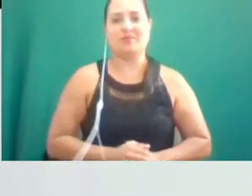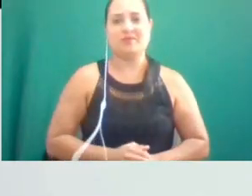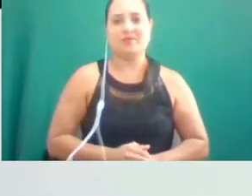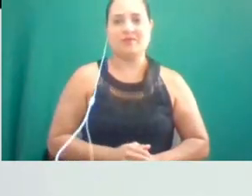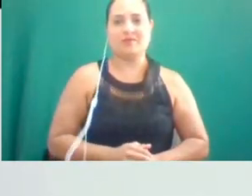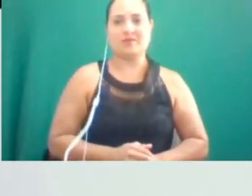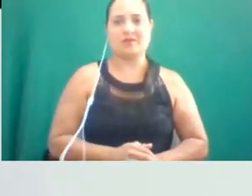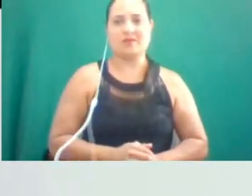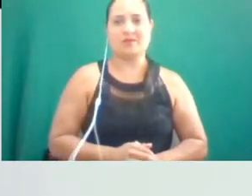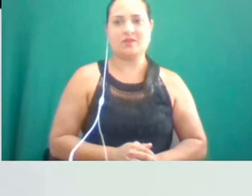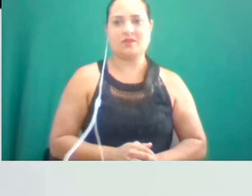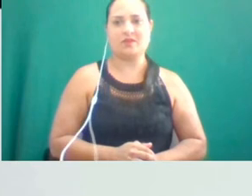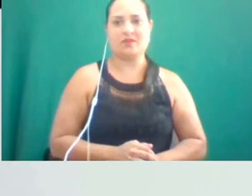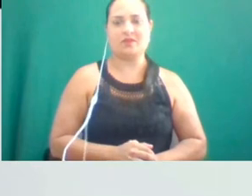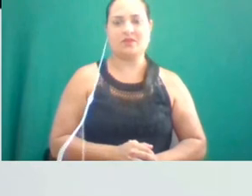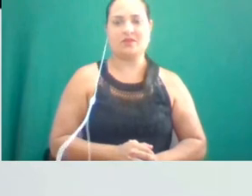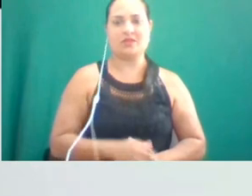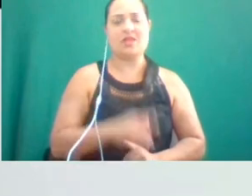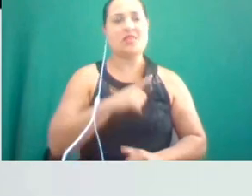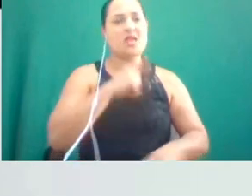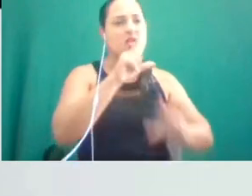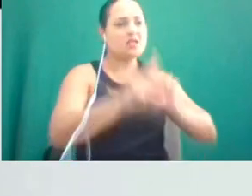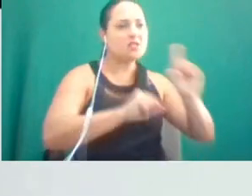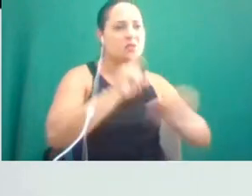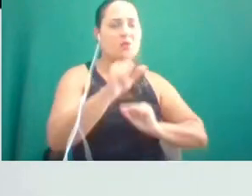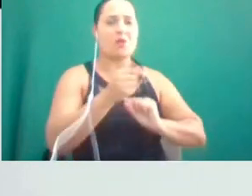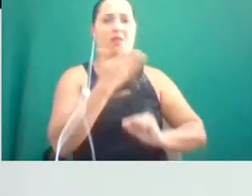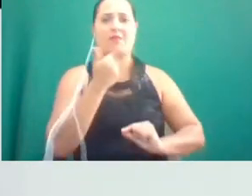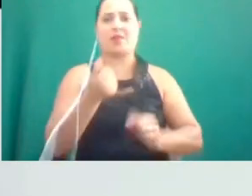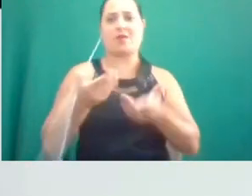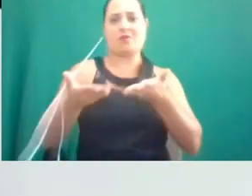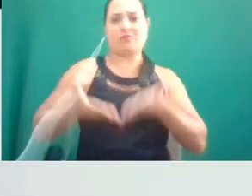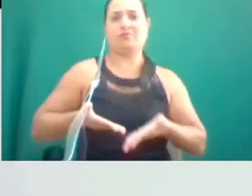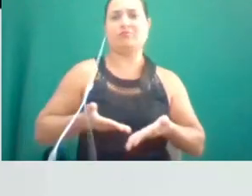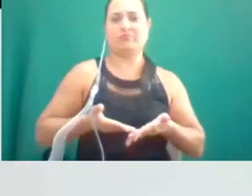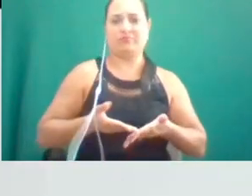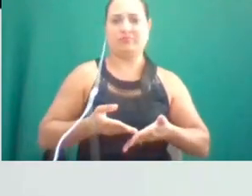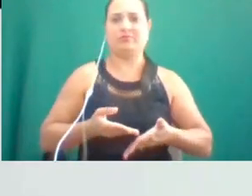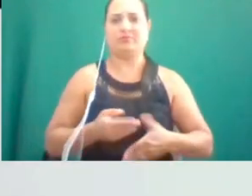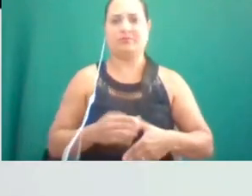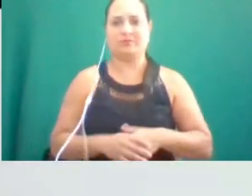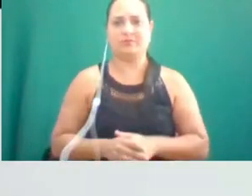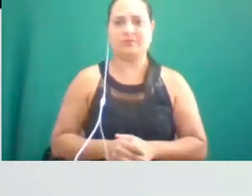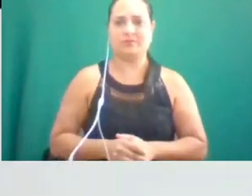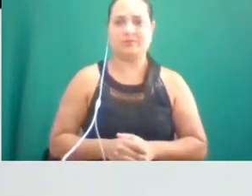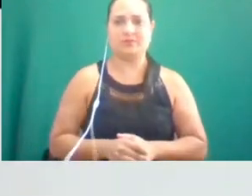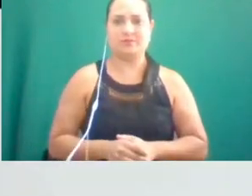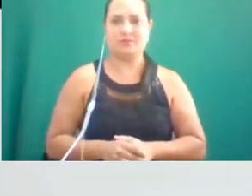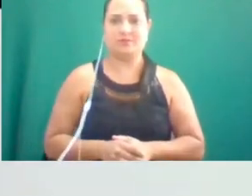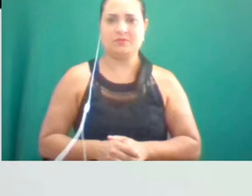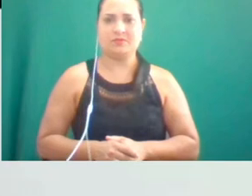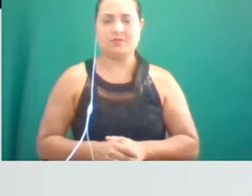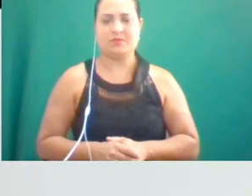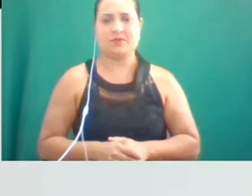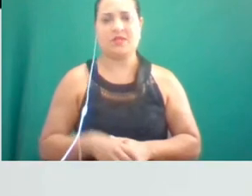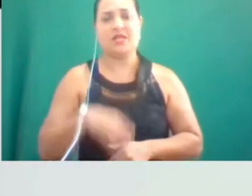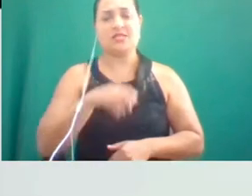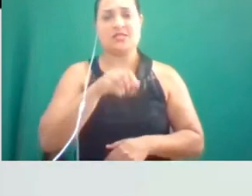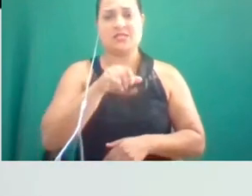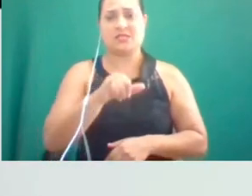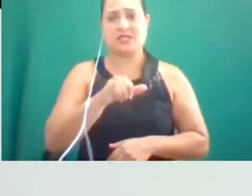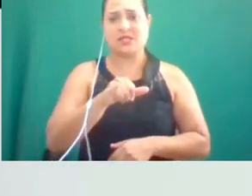difíceis, fortalecendo, sustentando, encorajando. E isso fez com que vocês